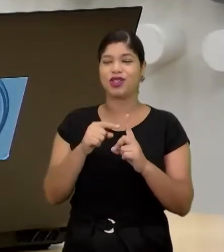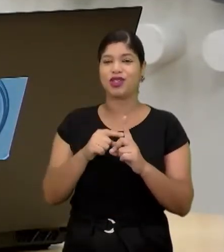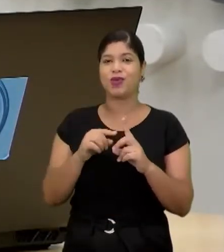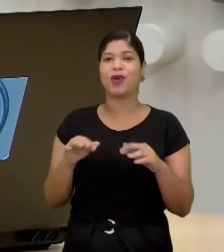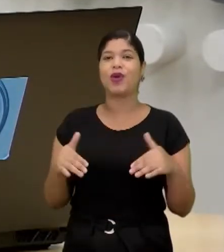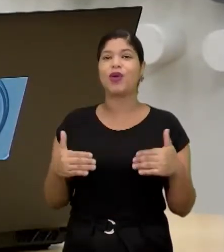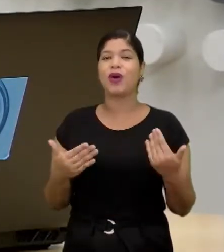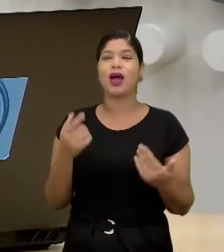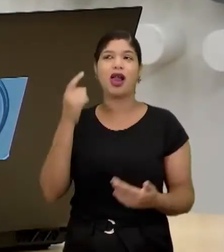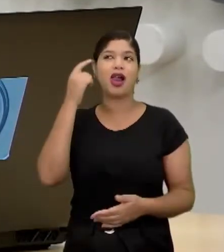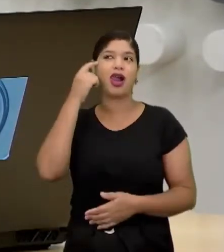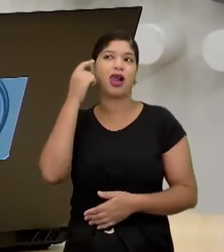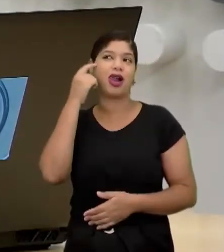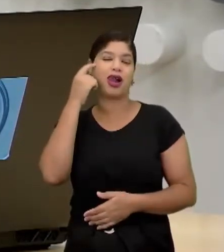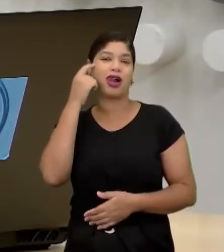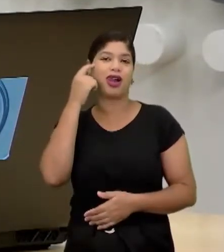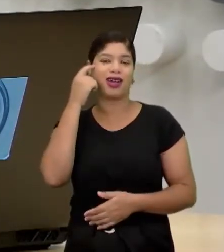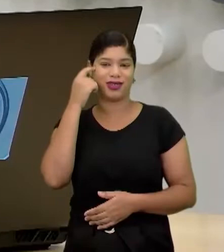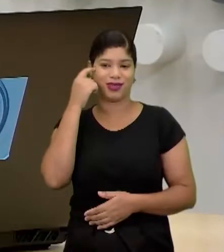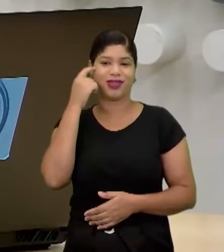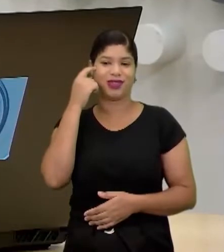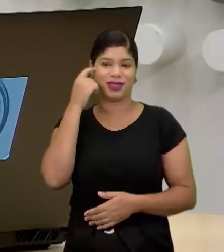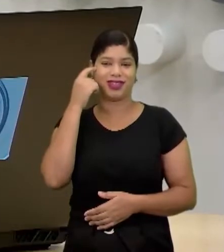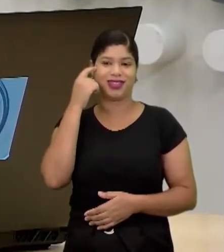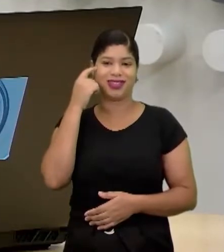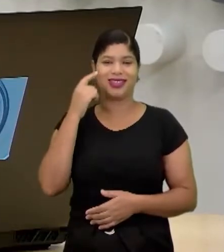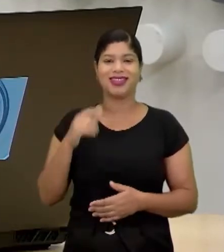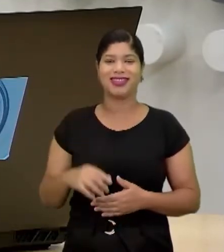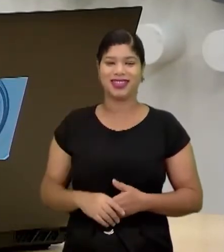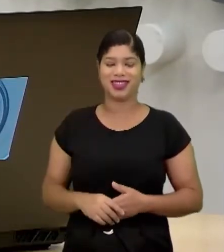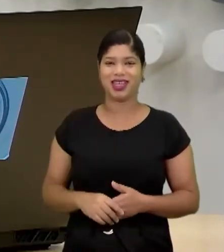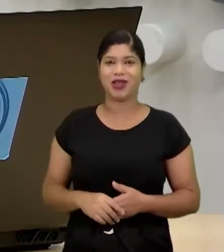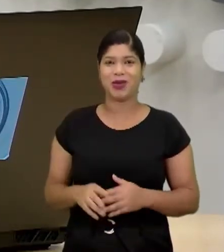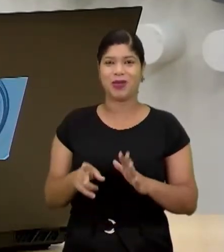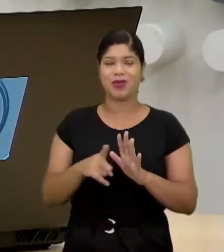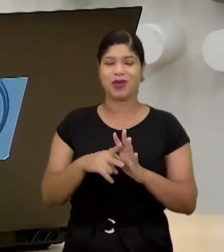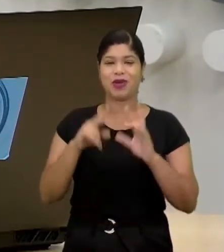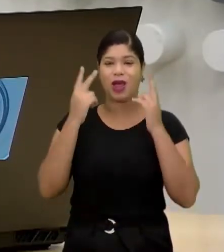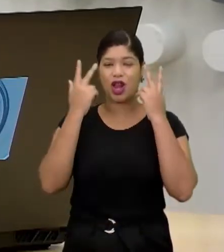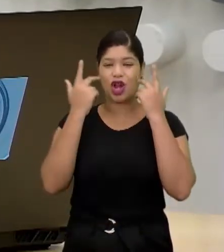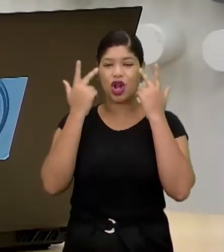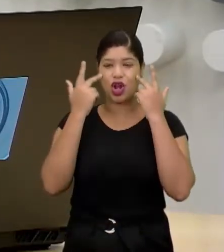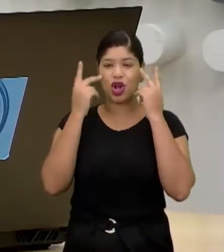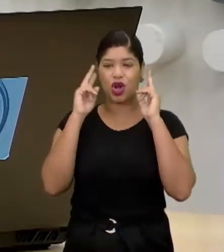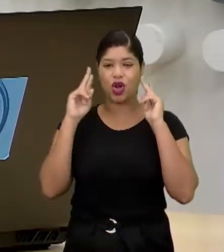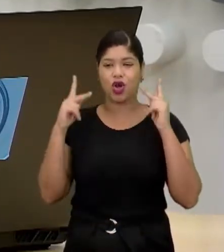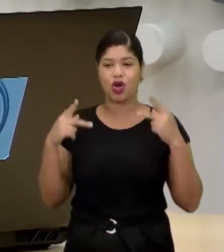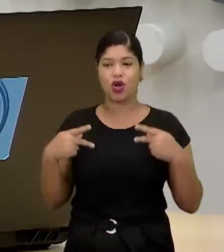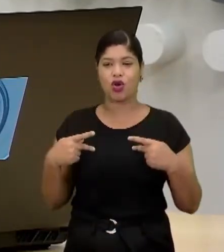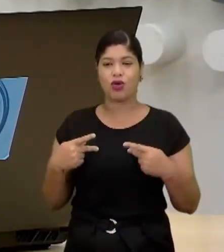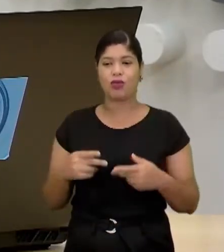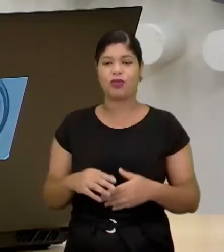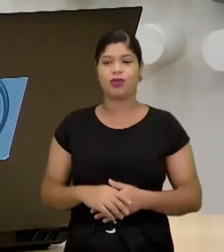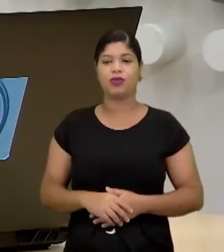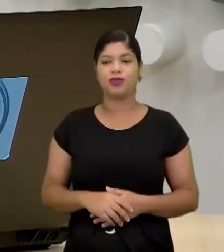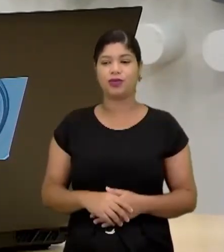se situa o pensamento de um e de outro quando a gente fala sobre a natureza humana Beleza